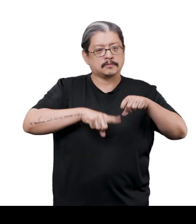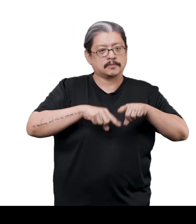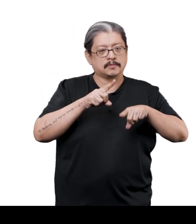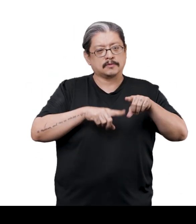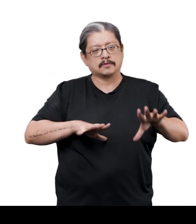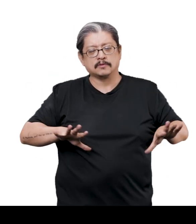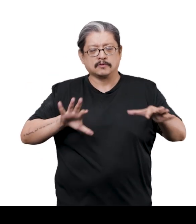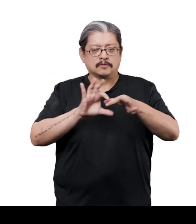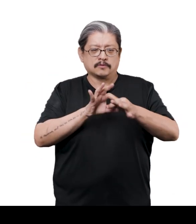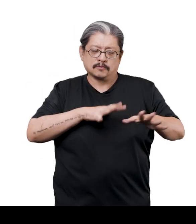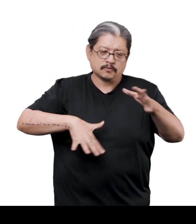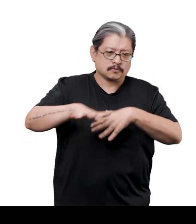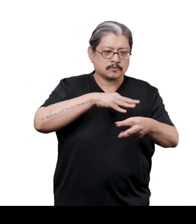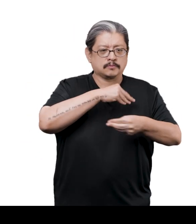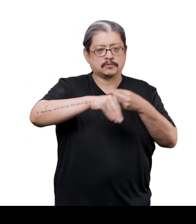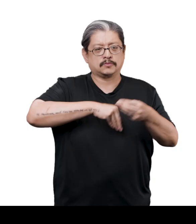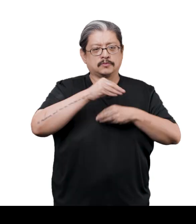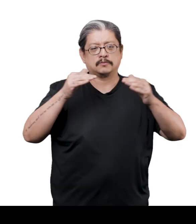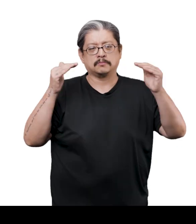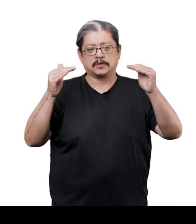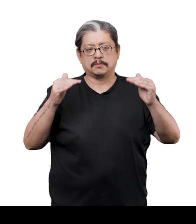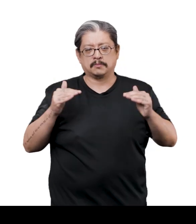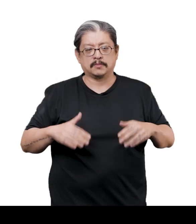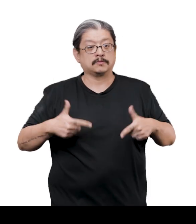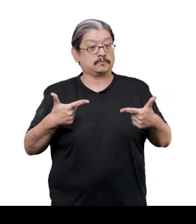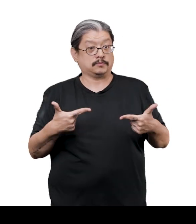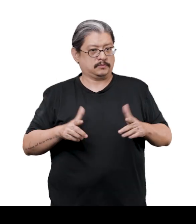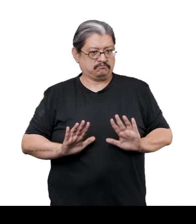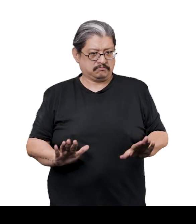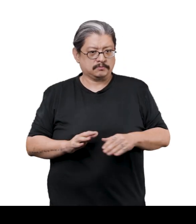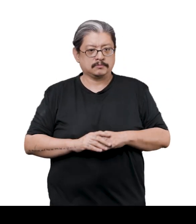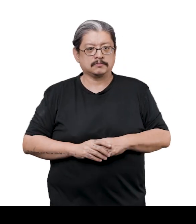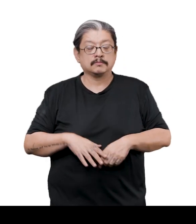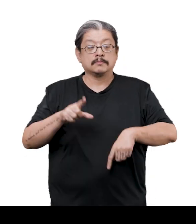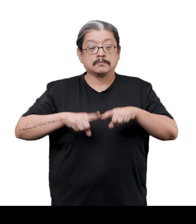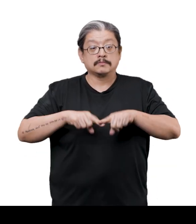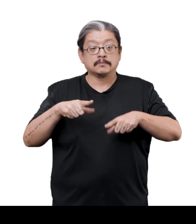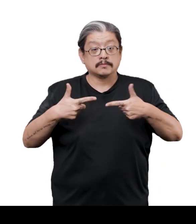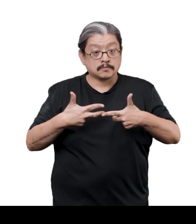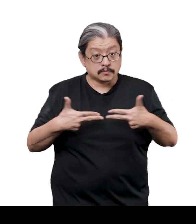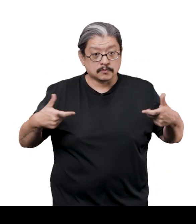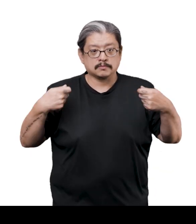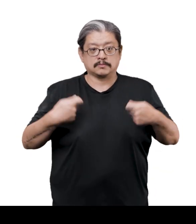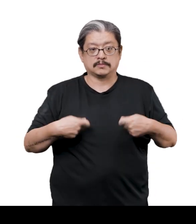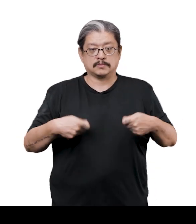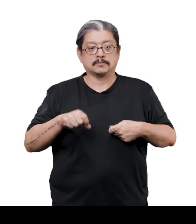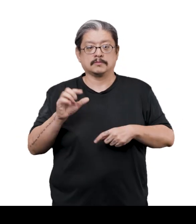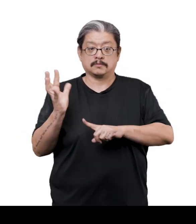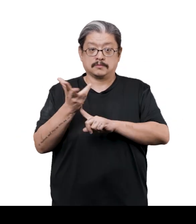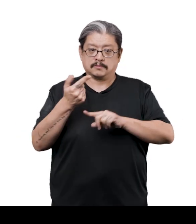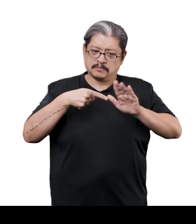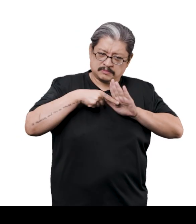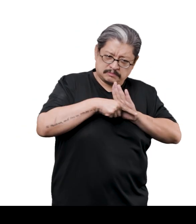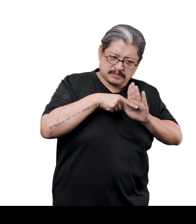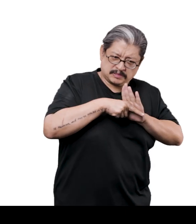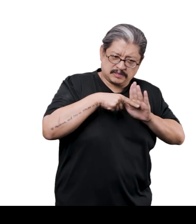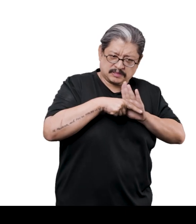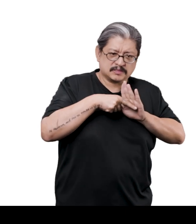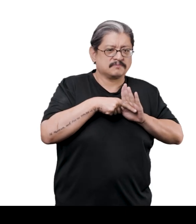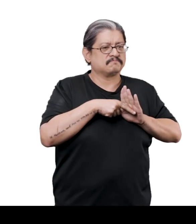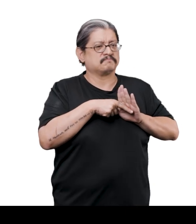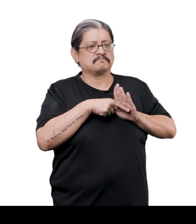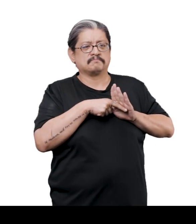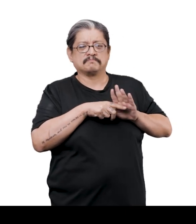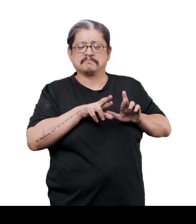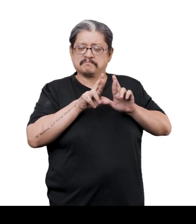se misturam, sem hierarquia. Recorrendo aos mais diversos materiais, o artista explora, assim,